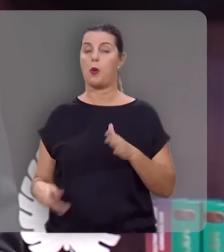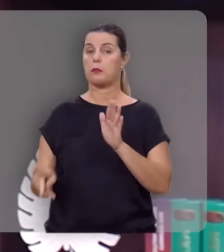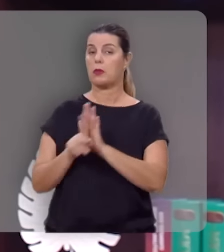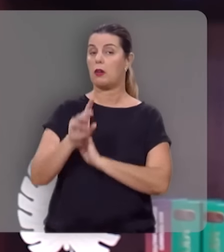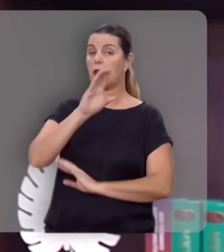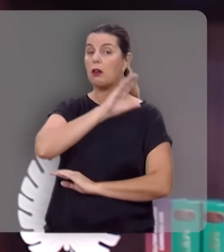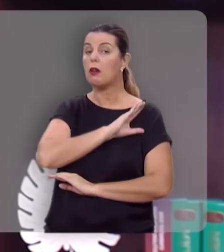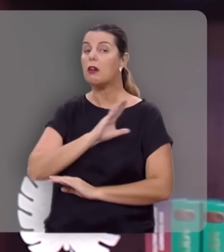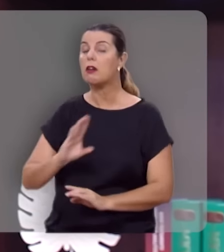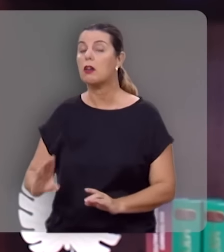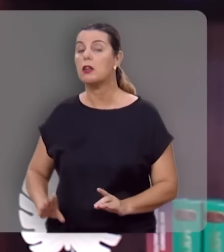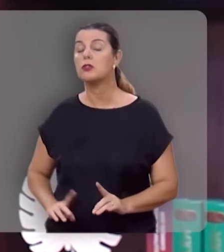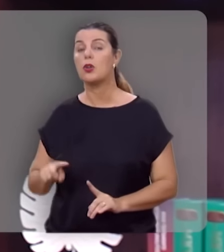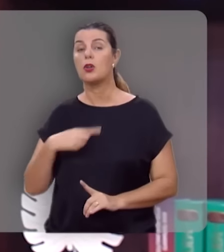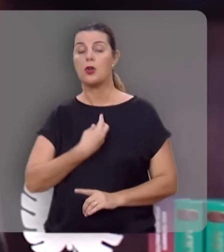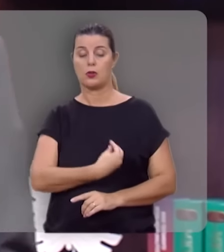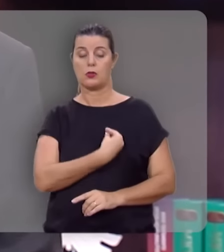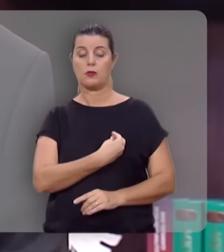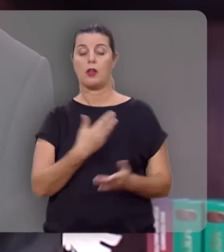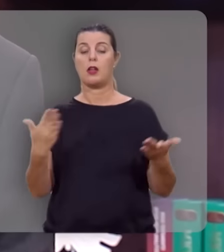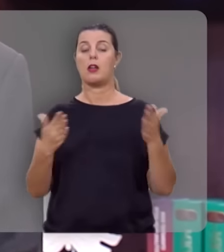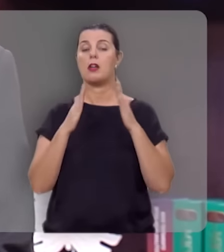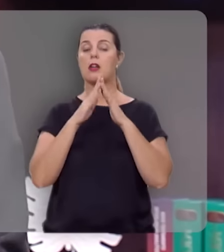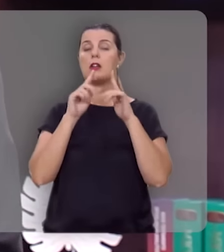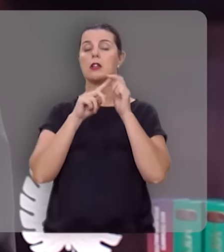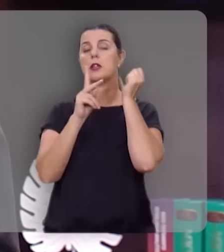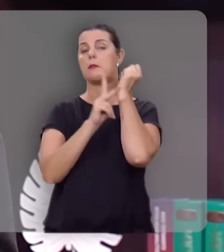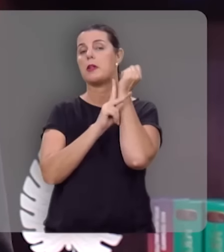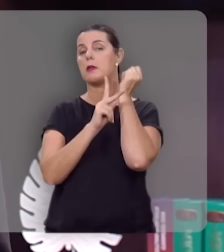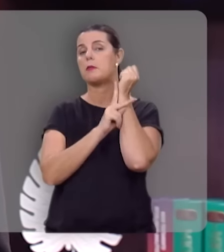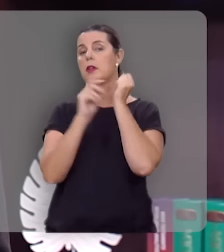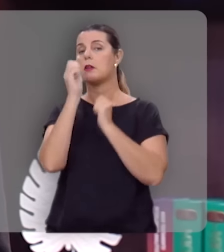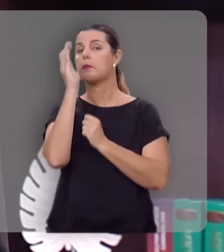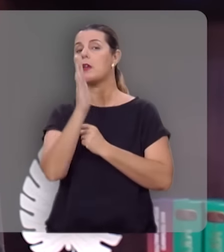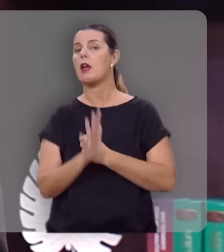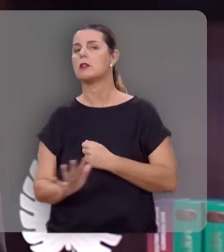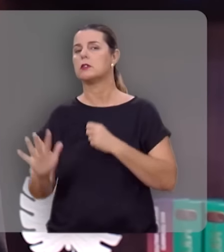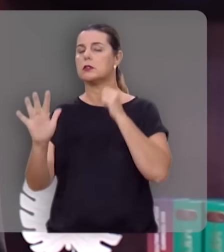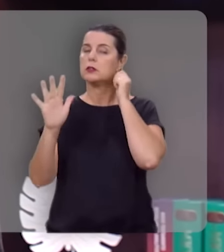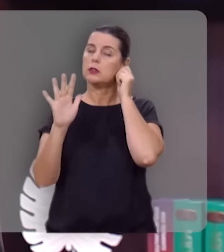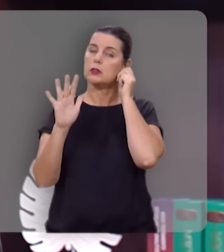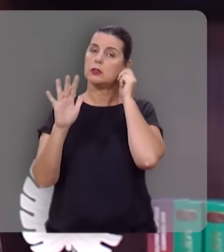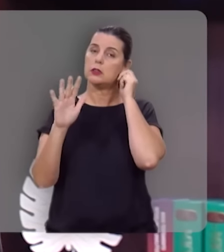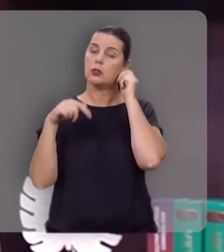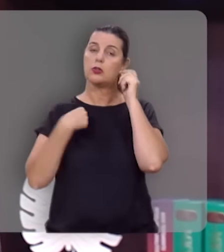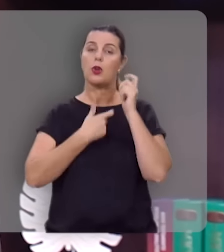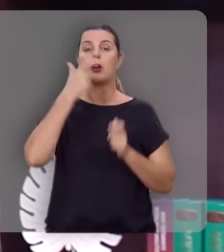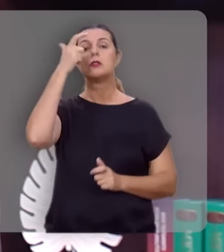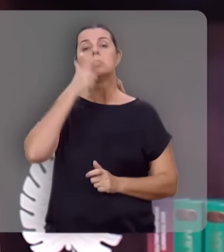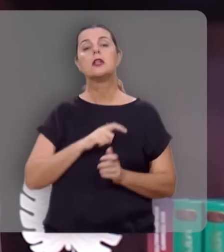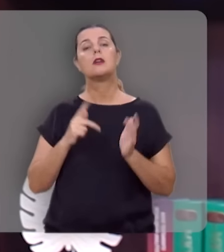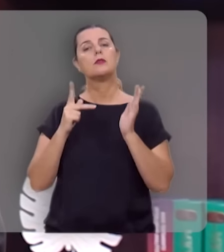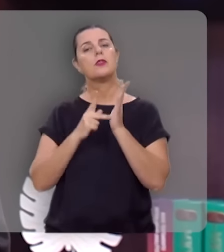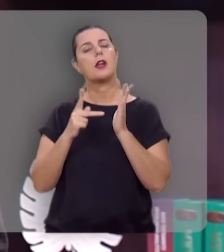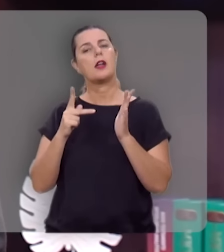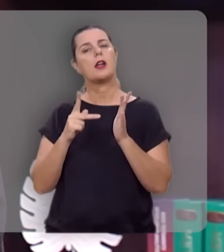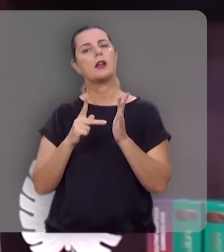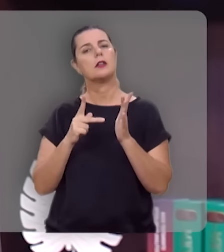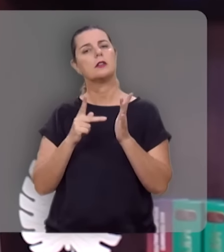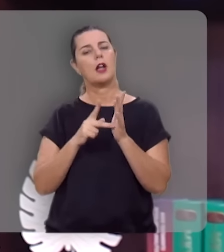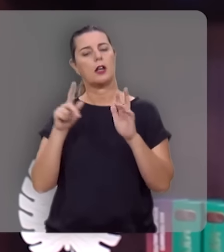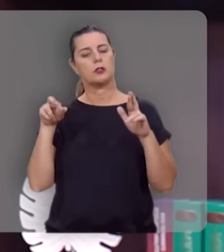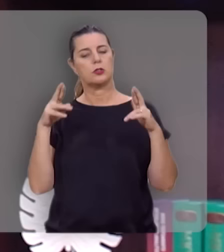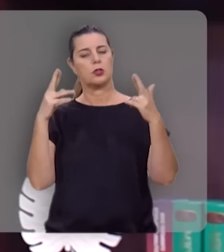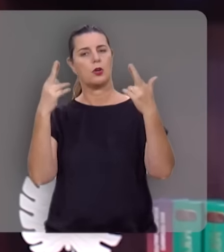Cristo. E é isso que nós temos procurado viver enquanto Igreja Presbiteriana do Brasil. Sermos, de fato,